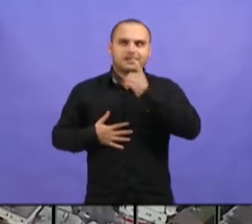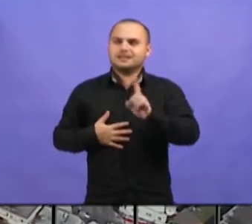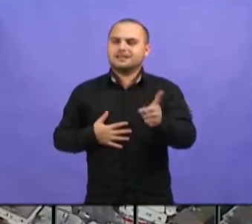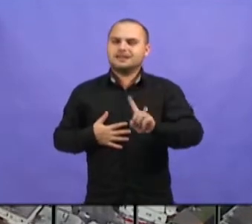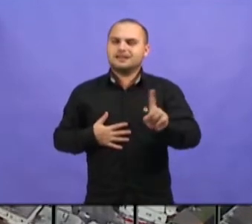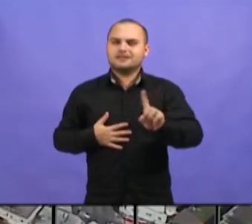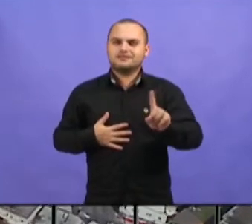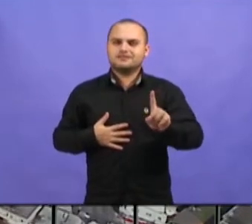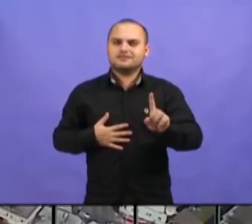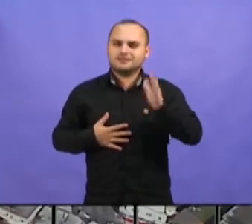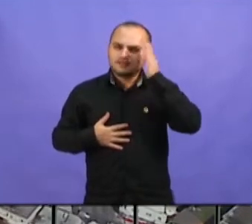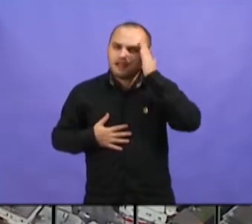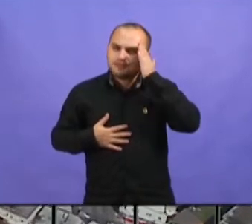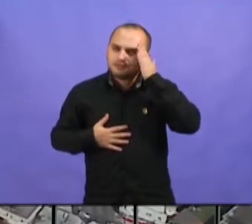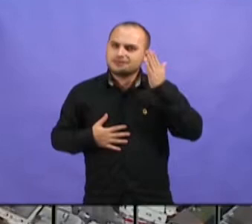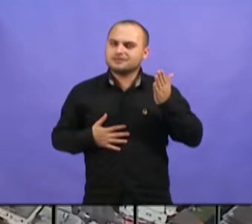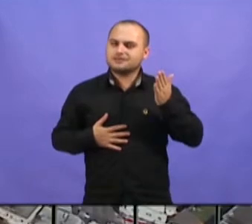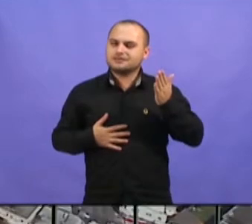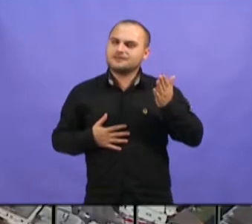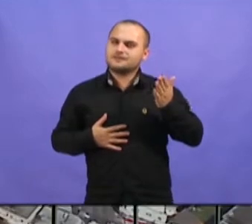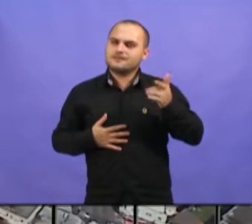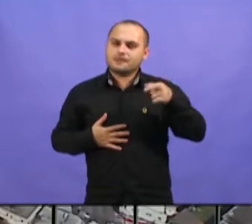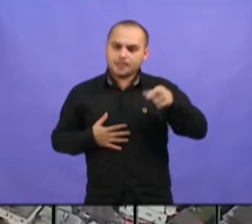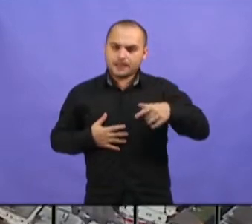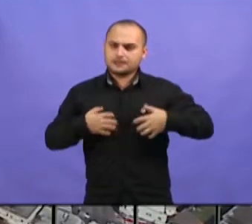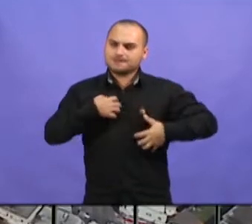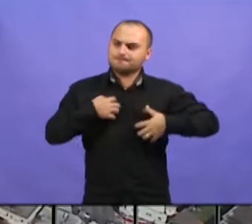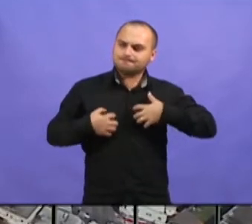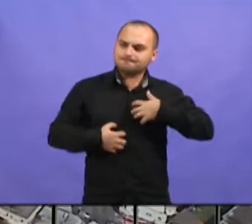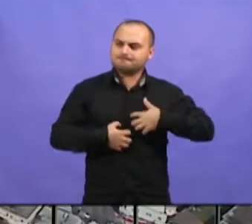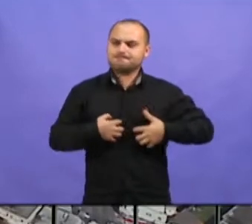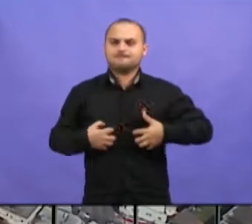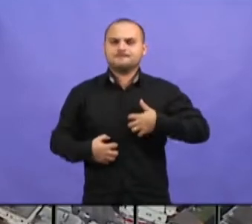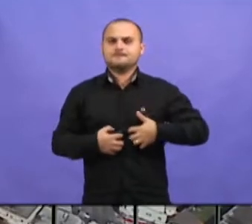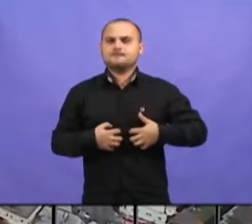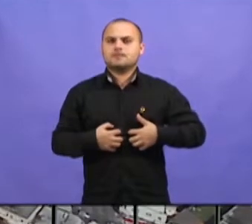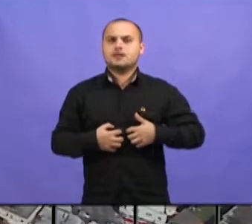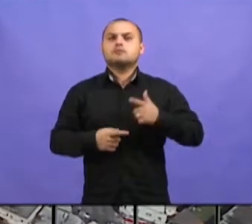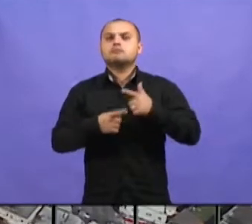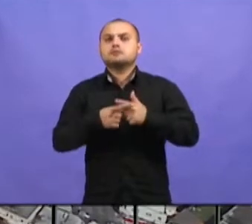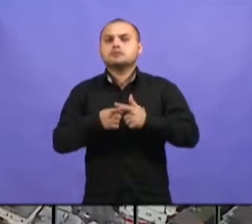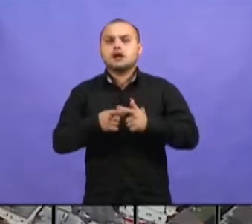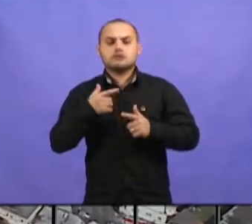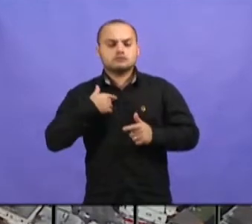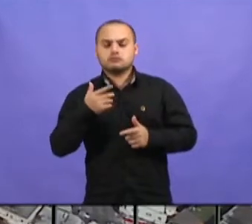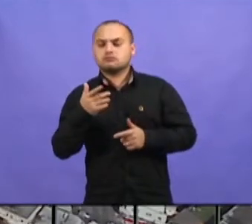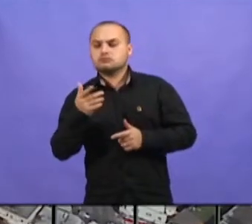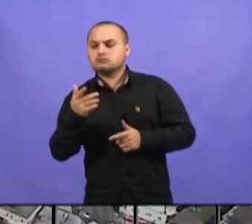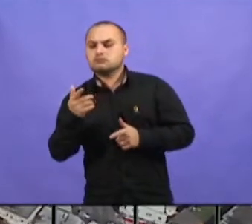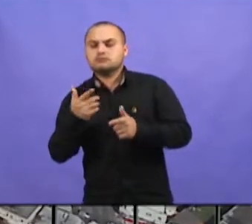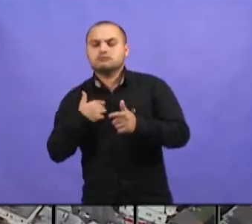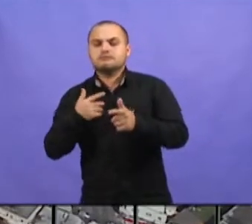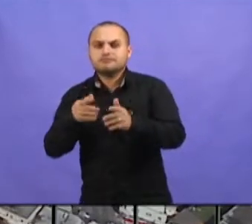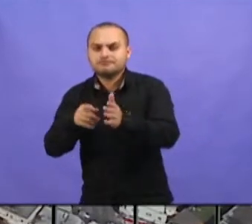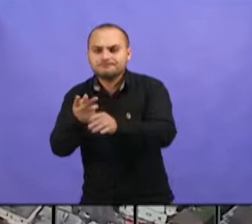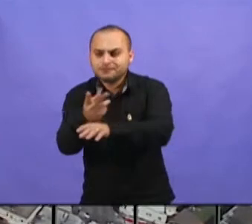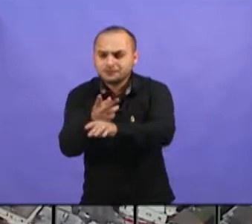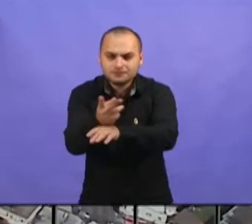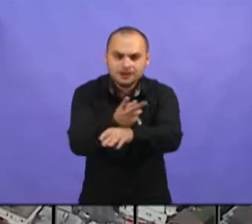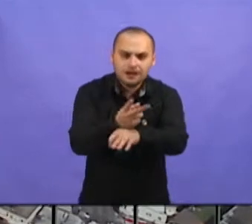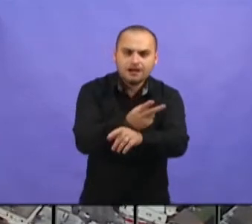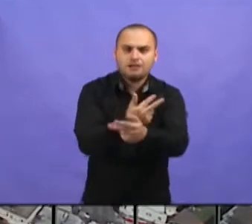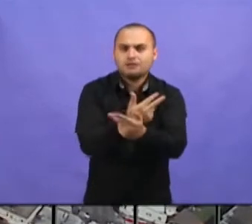dia, percebe que não está bem. E por que isso gera ansiedade, né? Possivelmente porque você não busca nenhuma atitude para modificar isso,